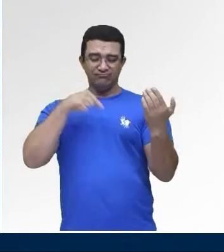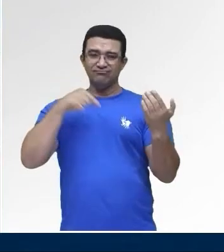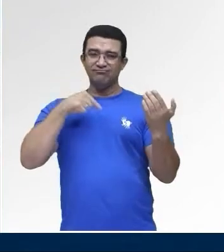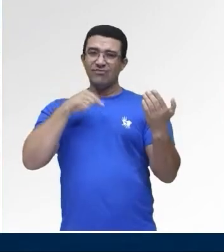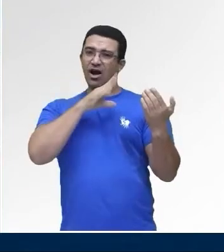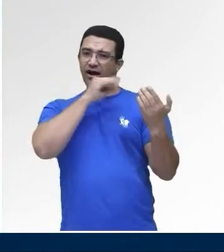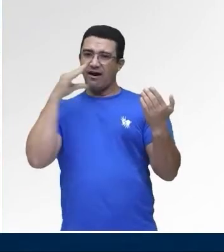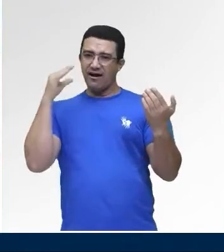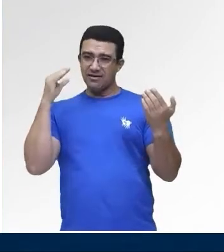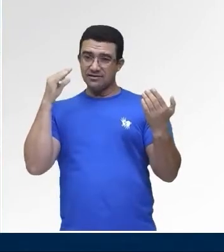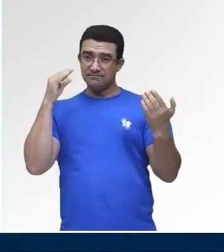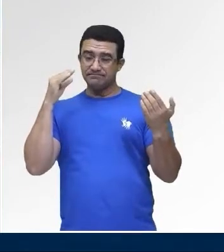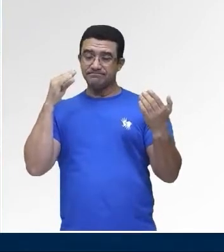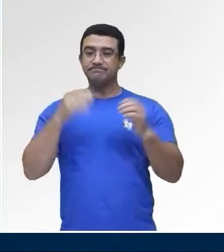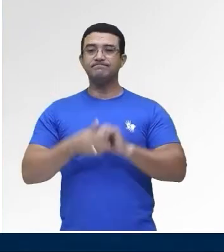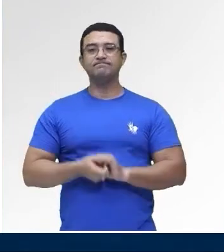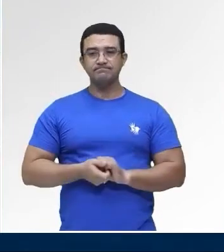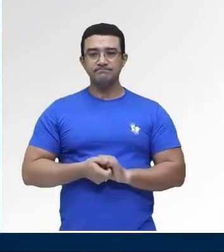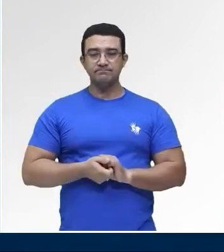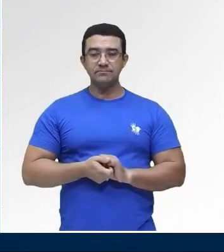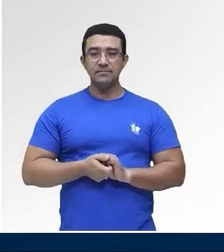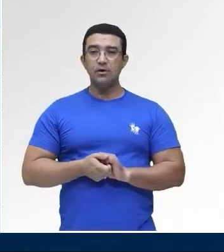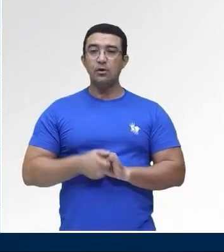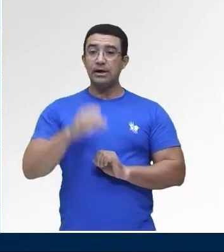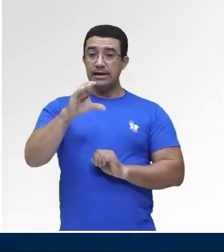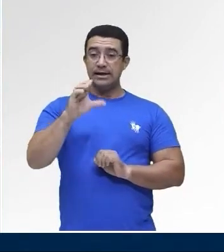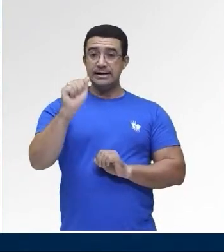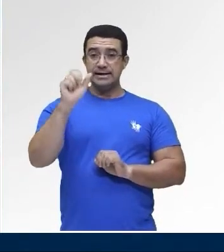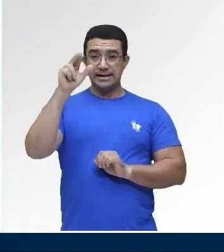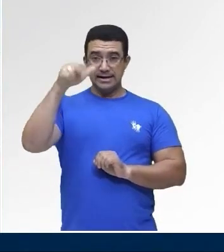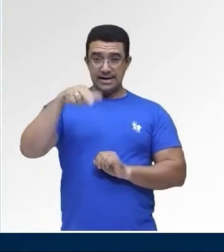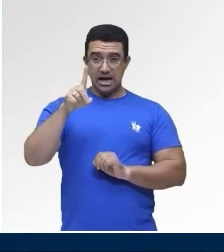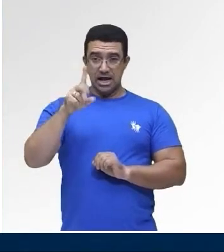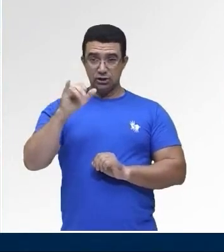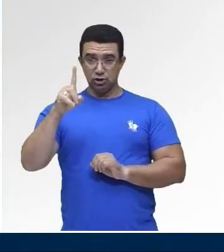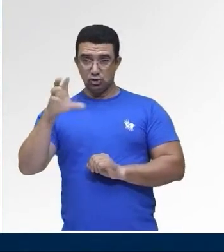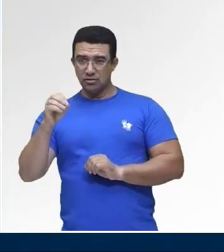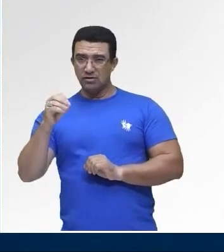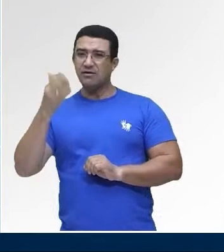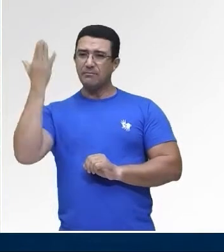esse olhar para a questão do Nordeste do Brasil, que